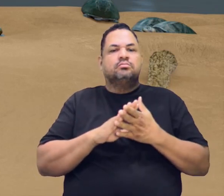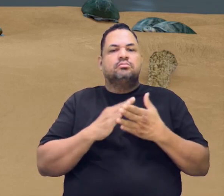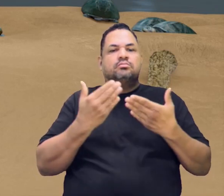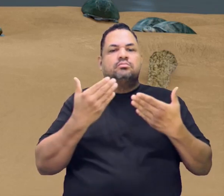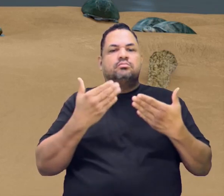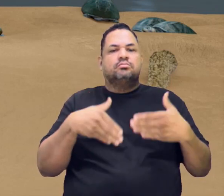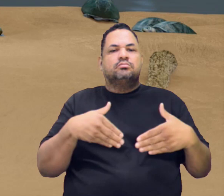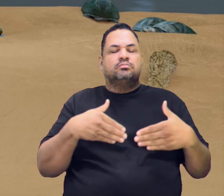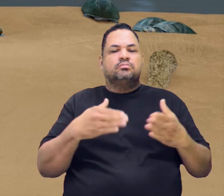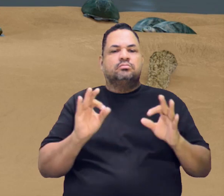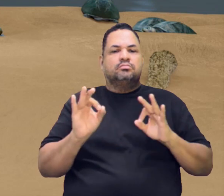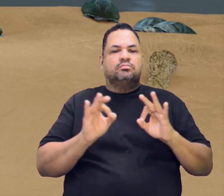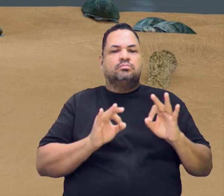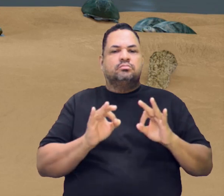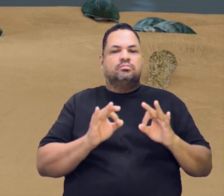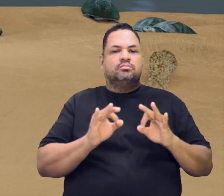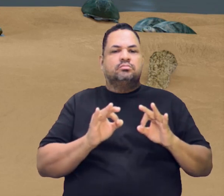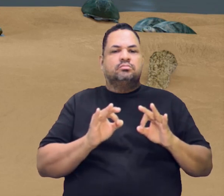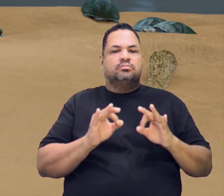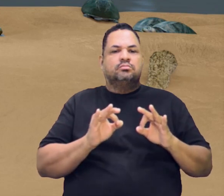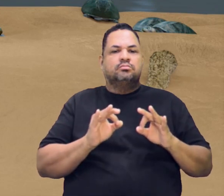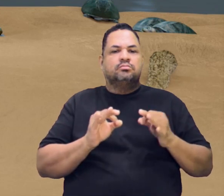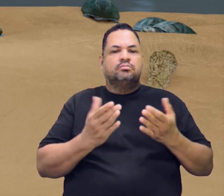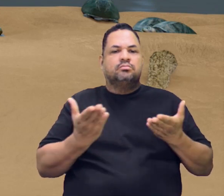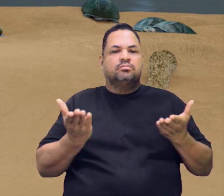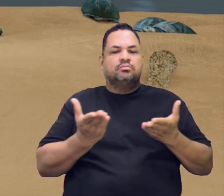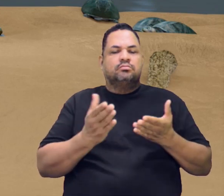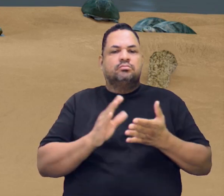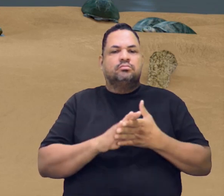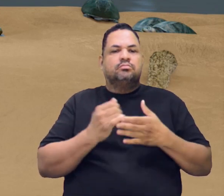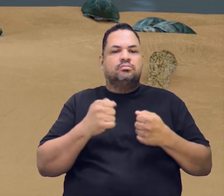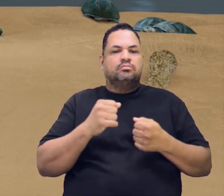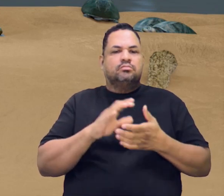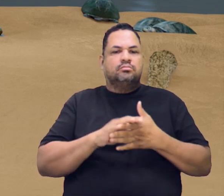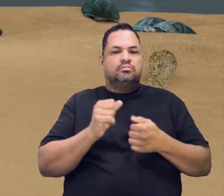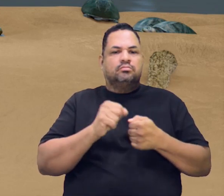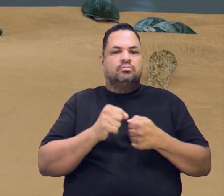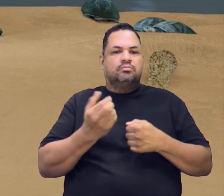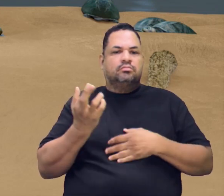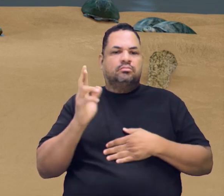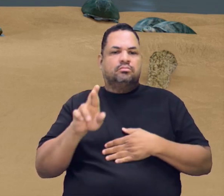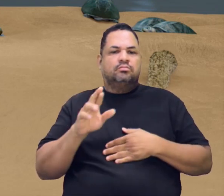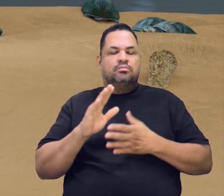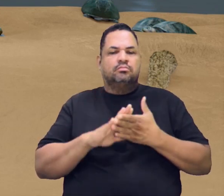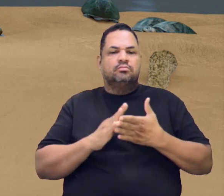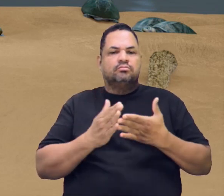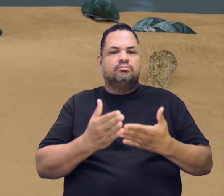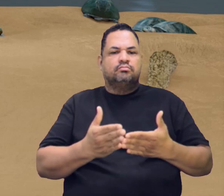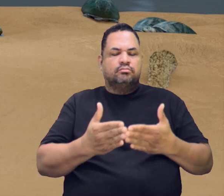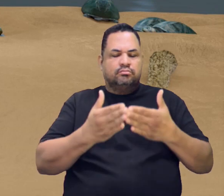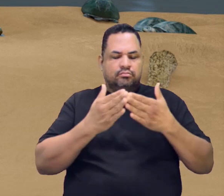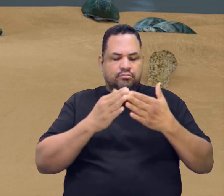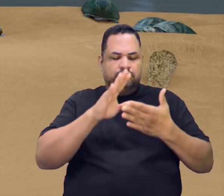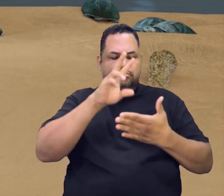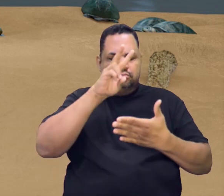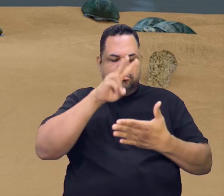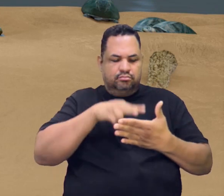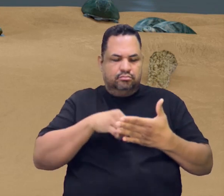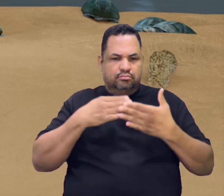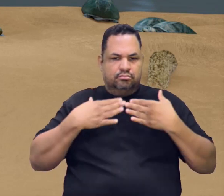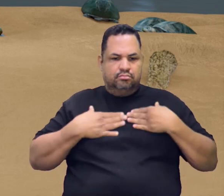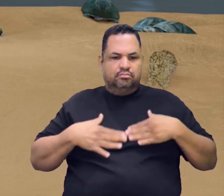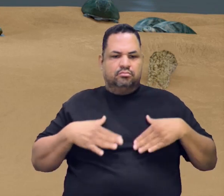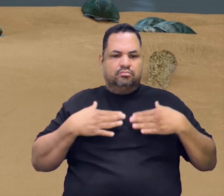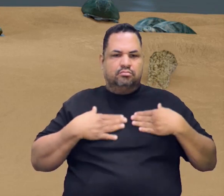prova bimestral, né? Agora você vai ter a chance de fazer a recuperação. E, por favor, leia com